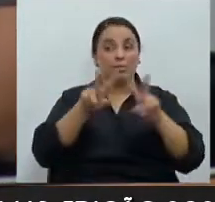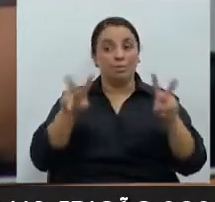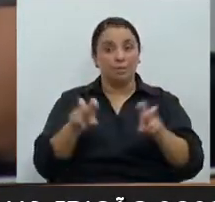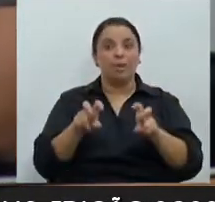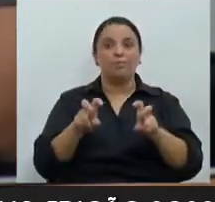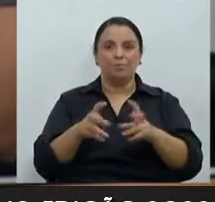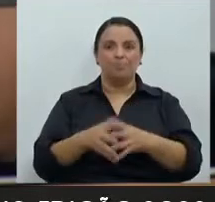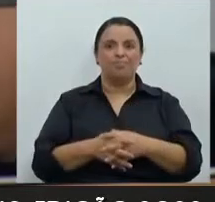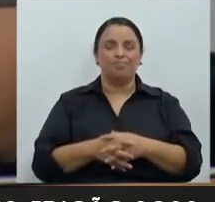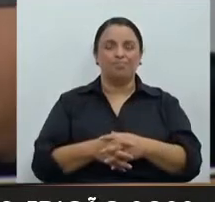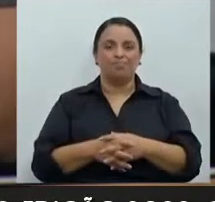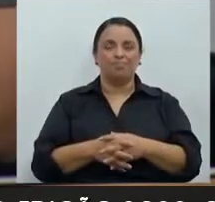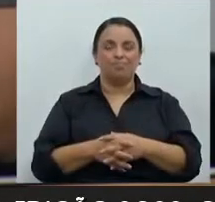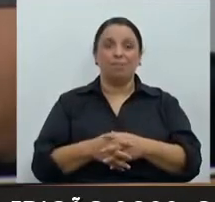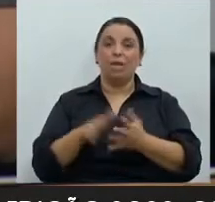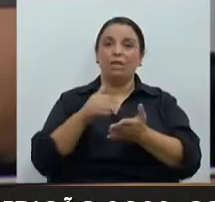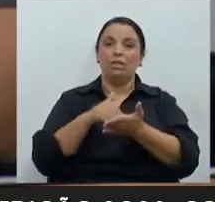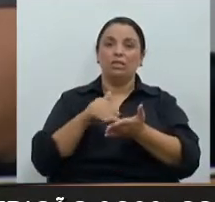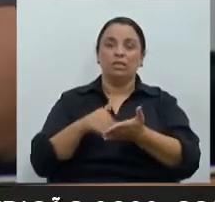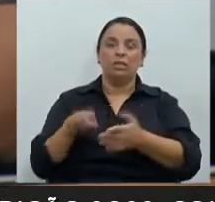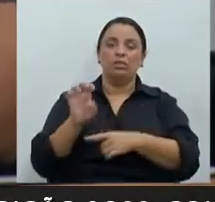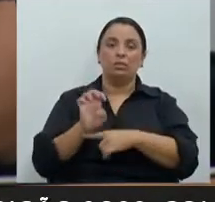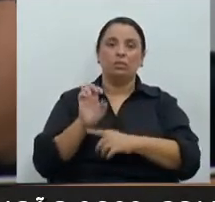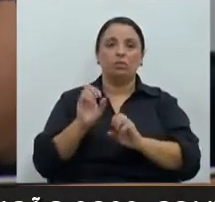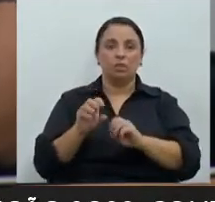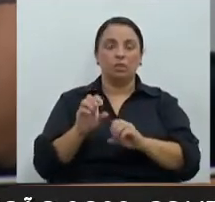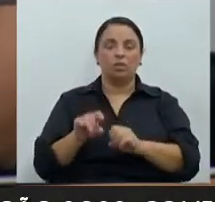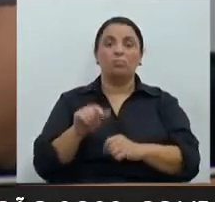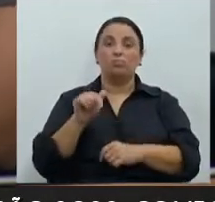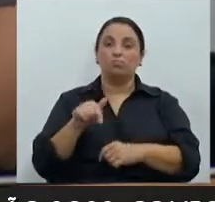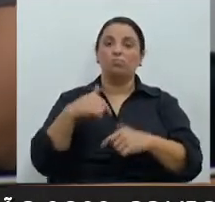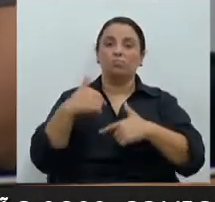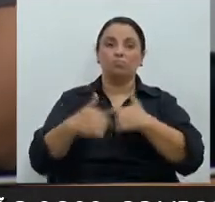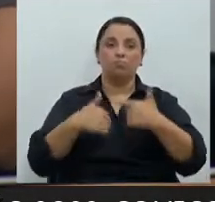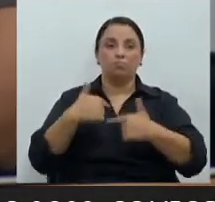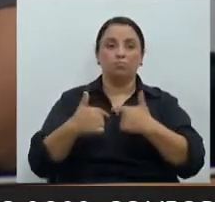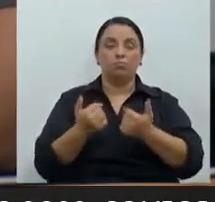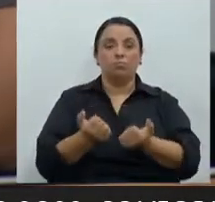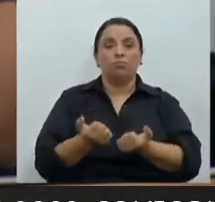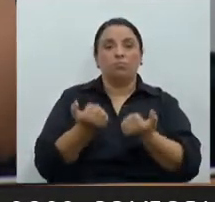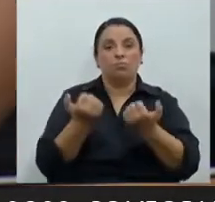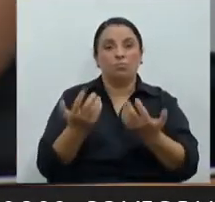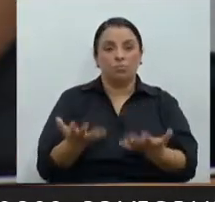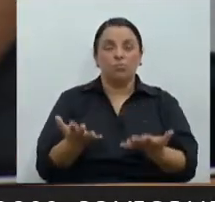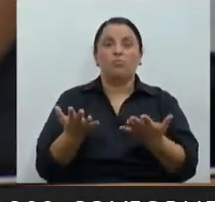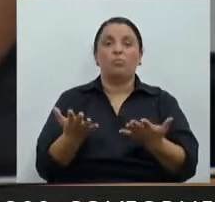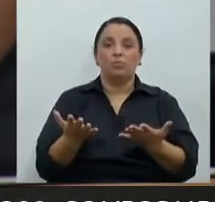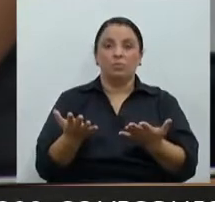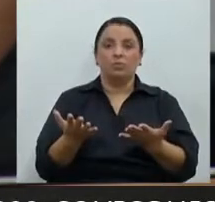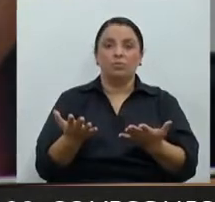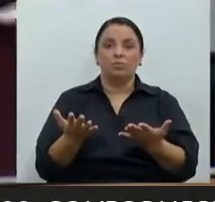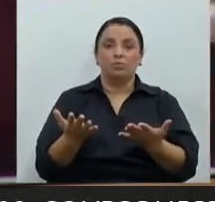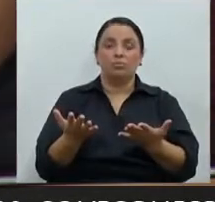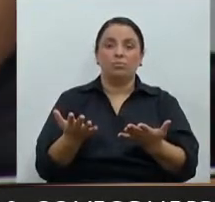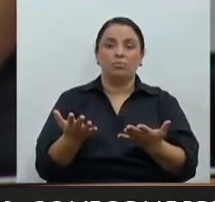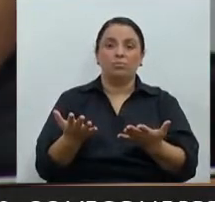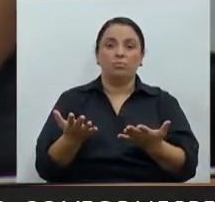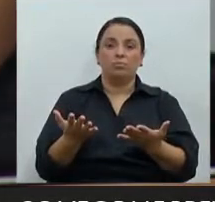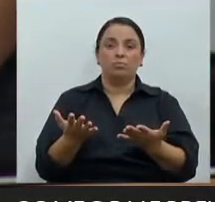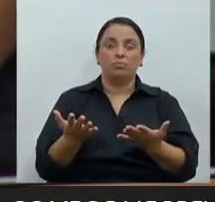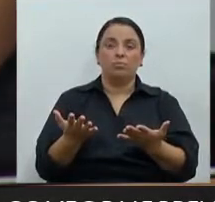A Secretaria de Estado de Educação, ela trabalha com um oferecimento para o